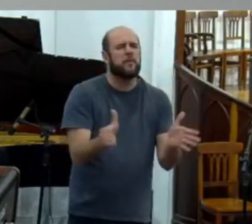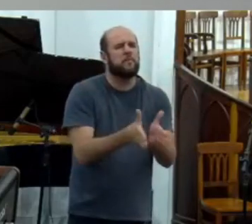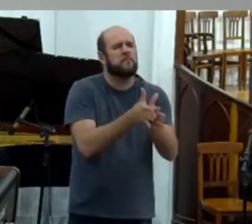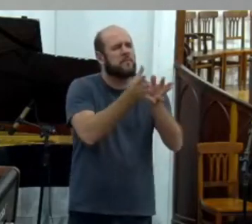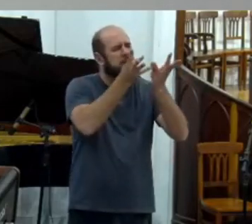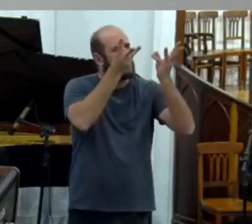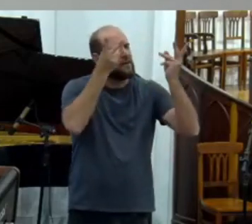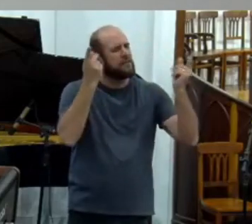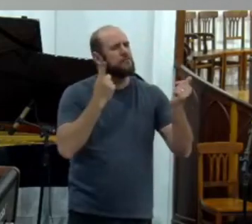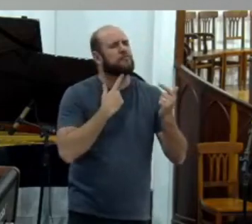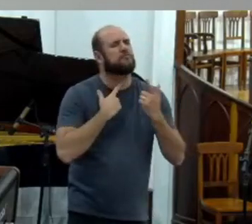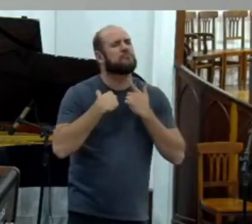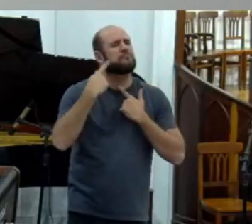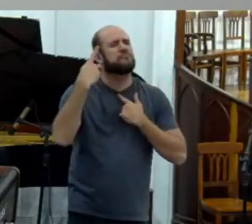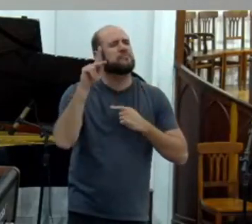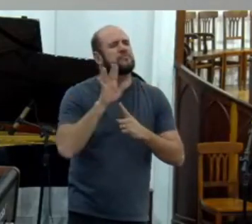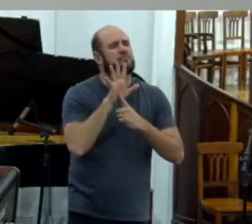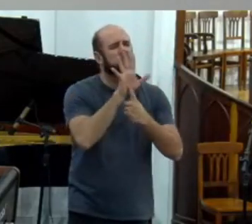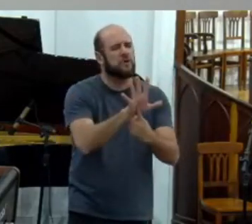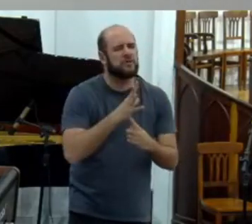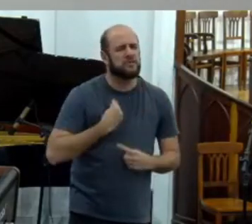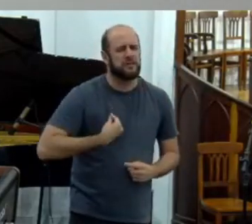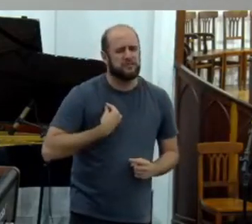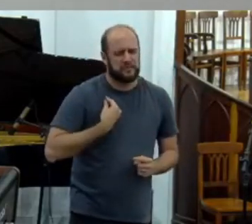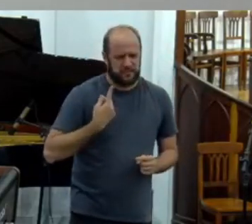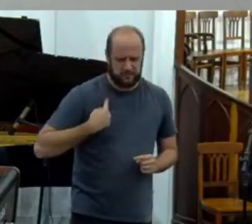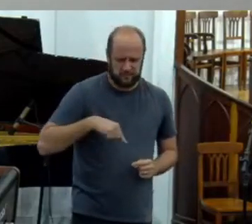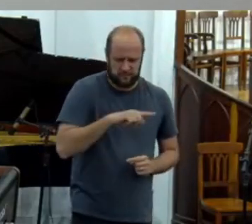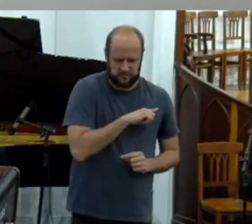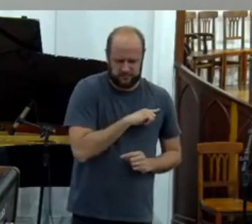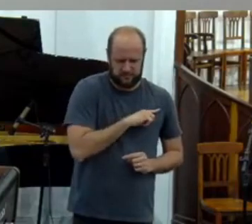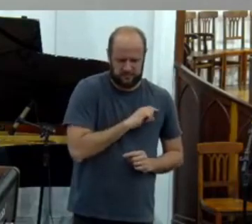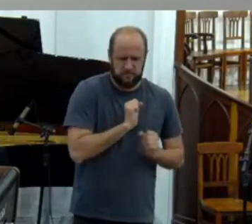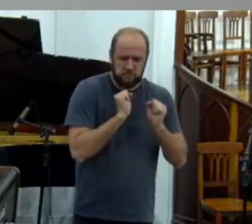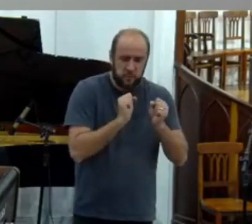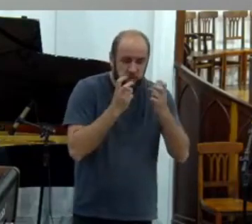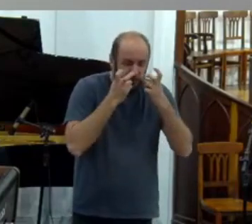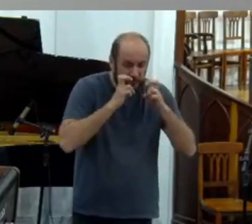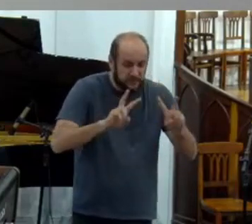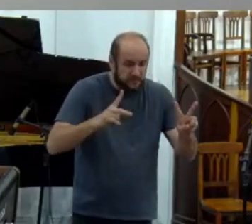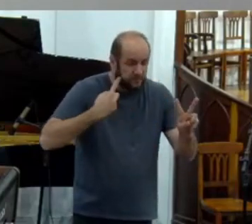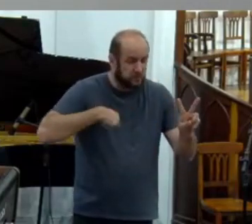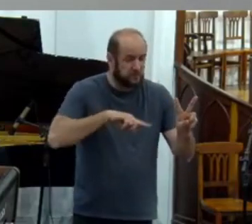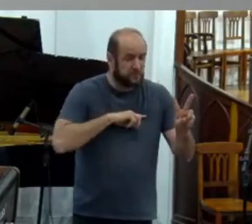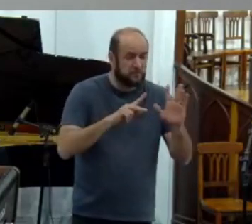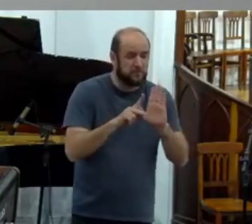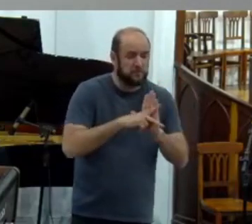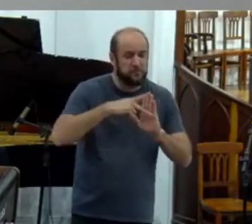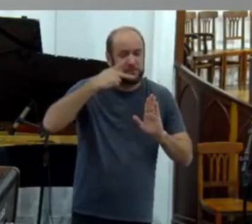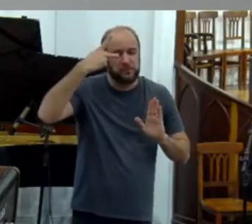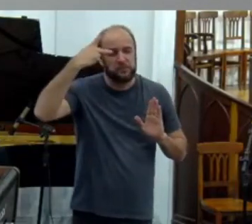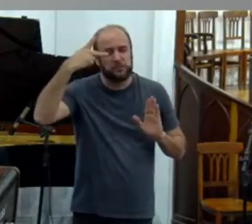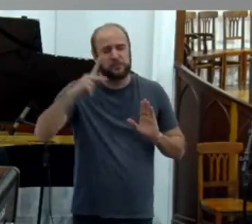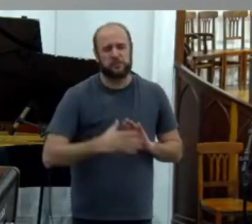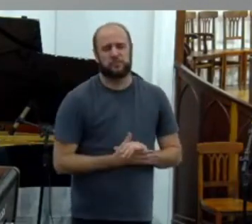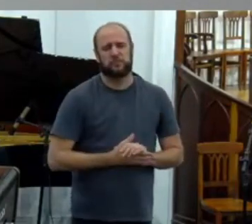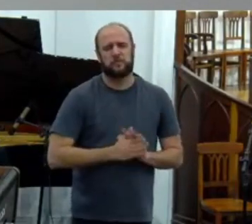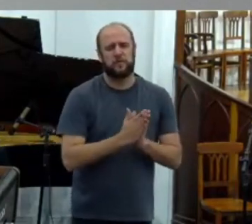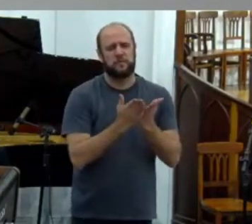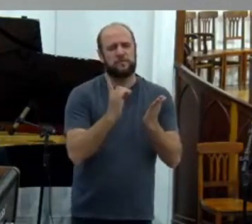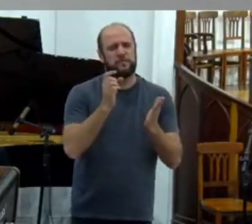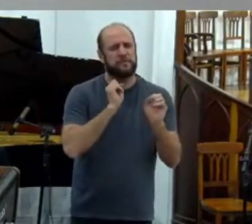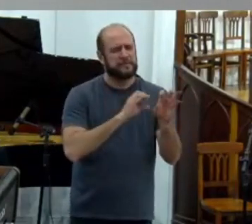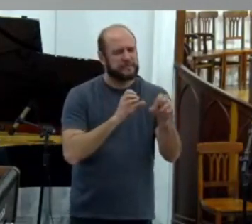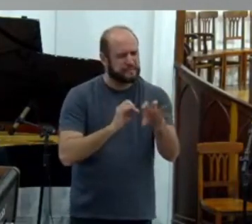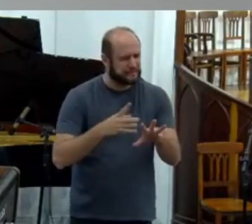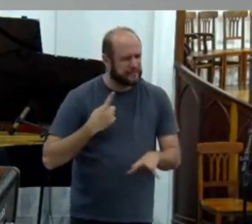maravilhosa vontade manifesta em nossas vidas. Que a nossa perspectiva seja a Tua, que a Tua palavra nos oriente,